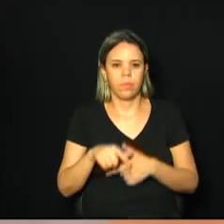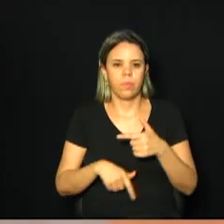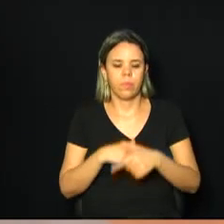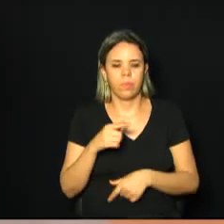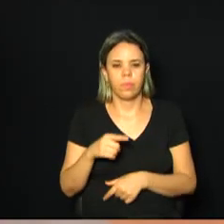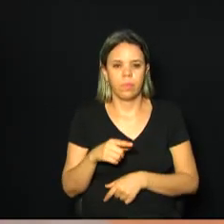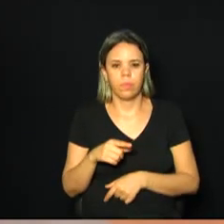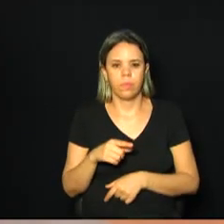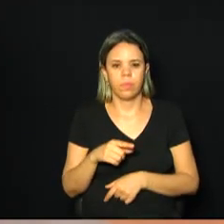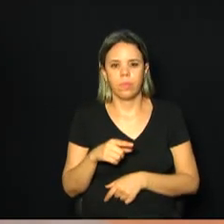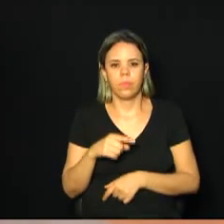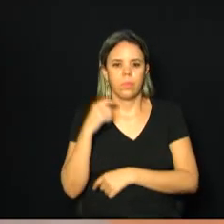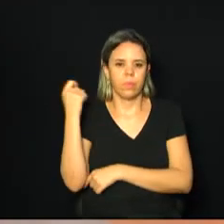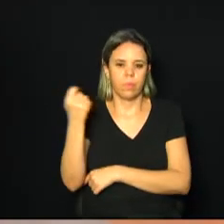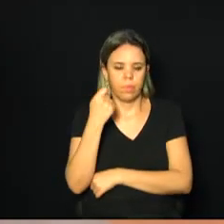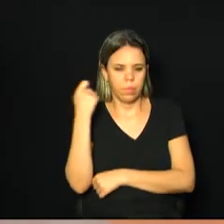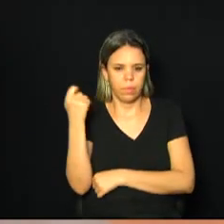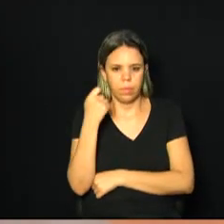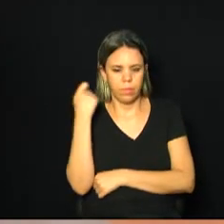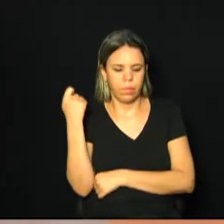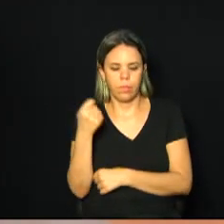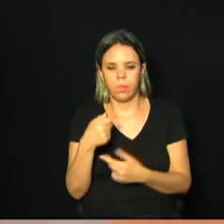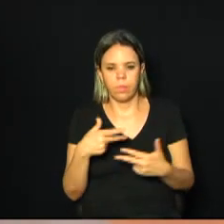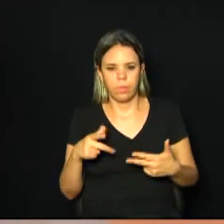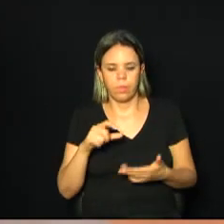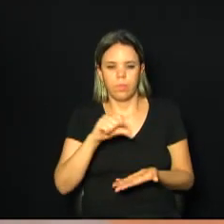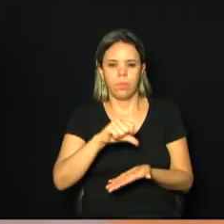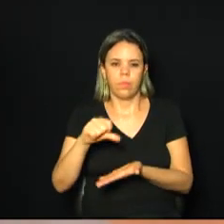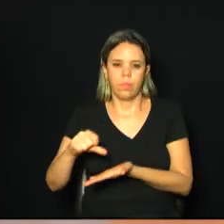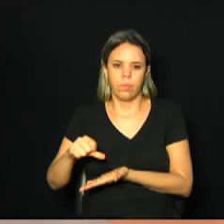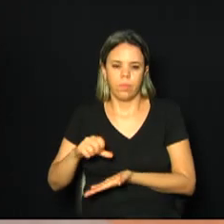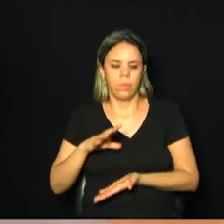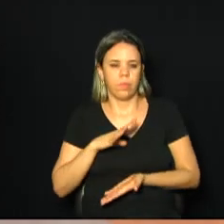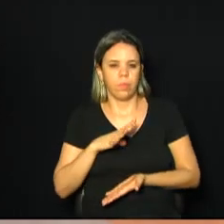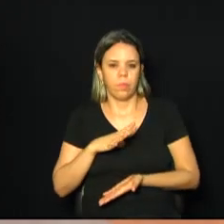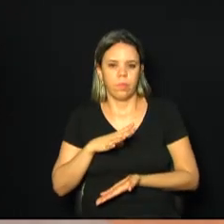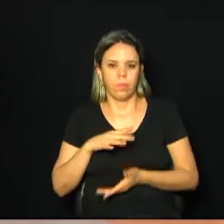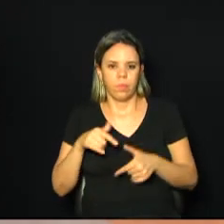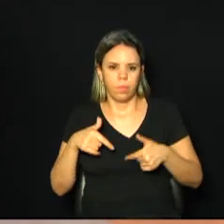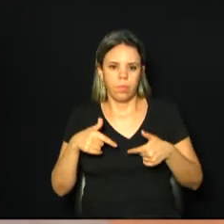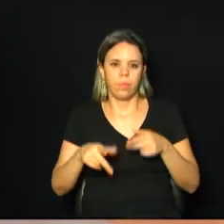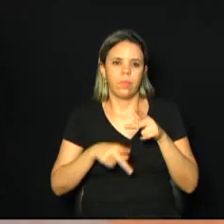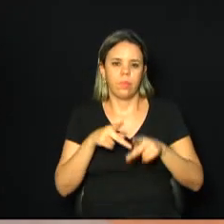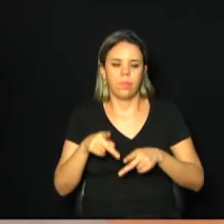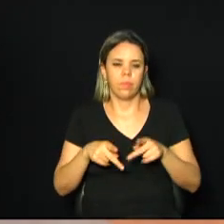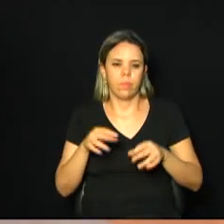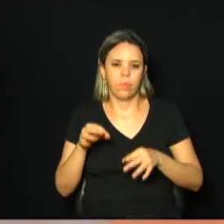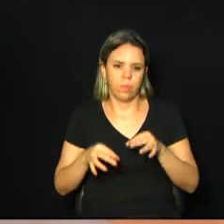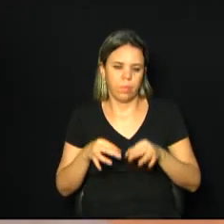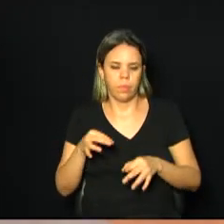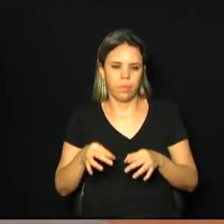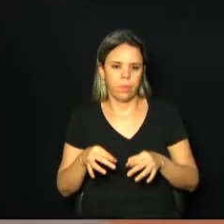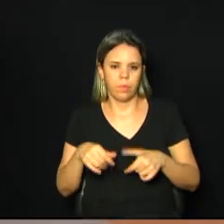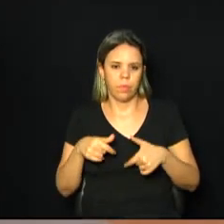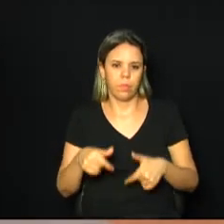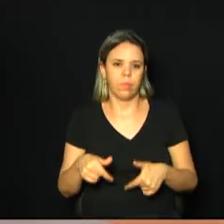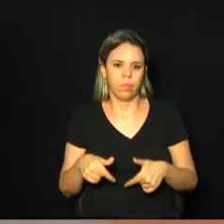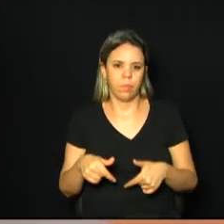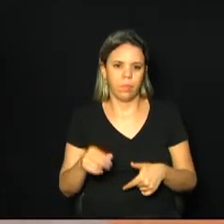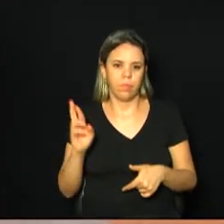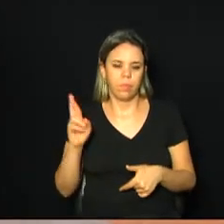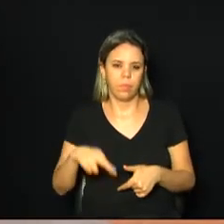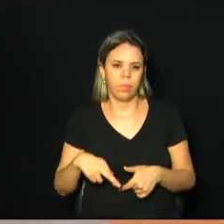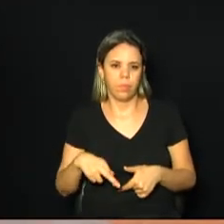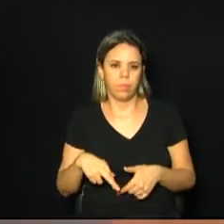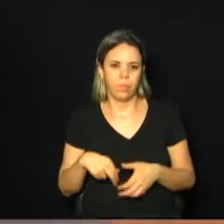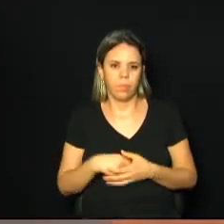Balneário e Porto Alegre. Nós temos clientes naquelas regiões. Nós só atuamos com pessoas jurídicas, então essa foi a razão